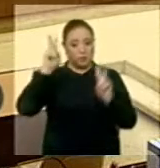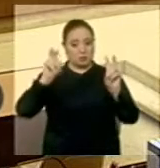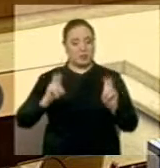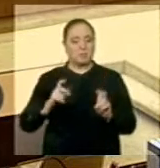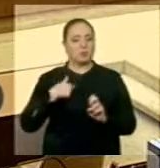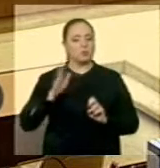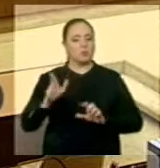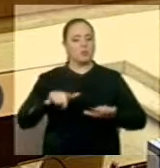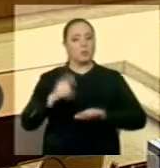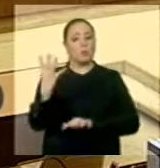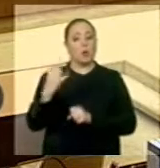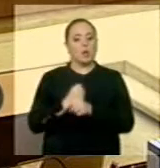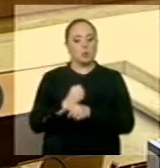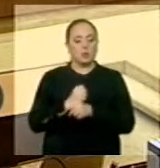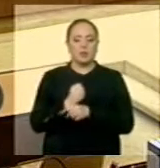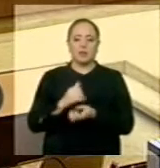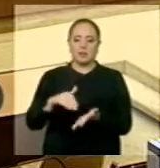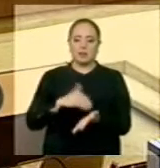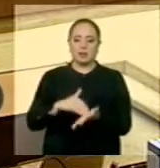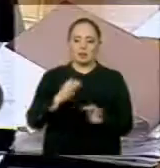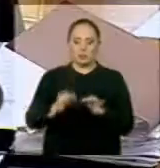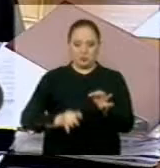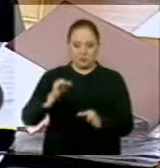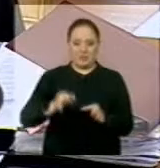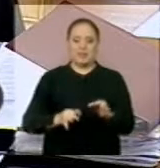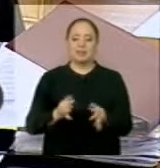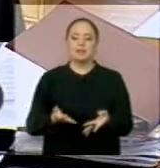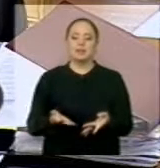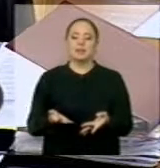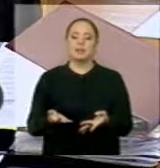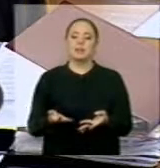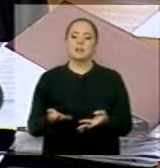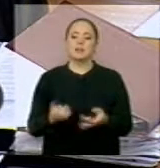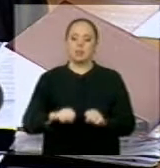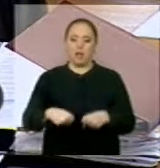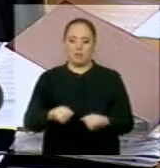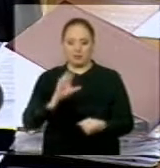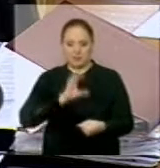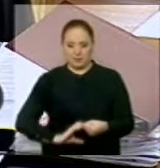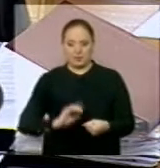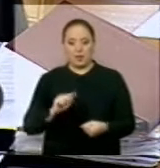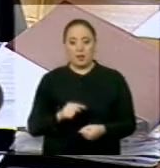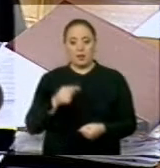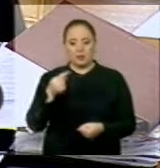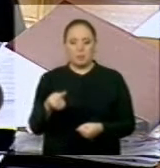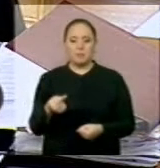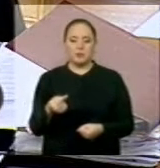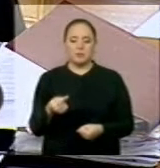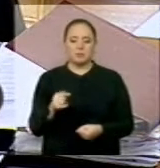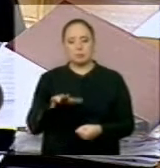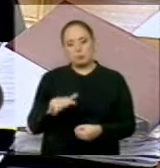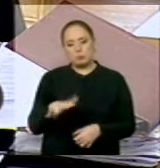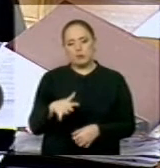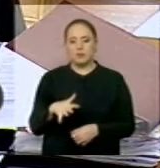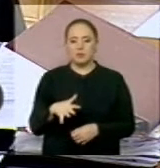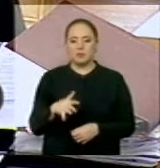durante 4 anos na Secretaria da Justiça e Defesa da Cidadania, depois aqui por um pouco mais